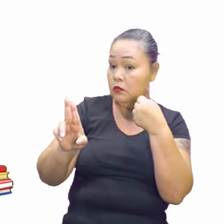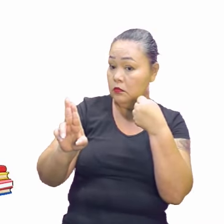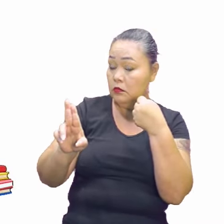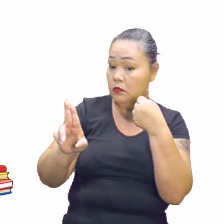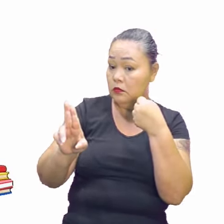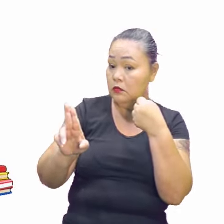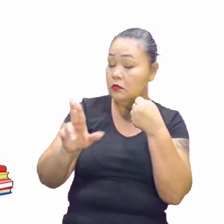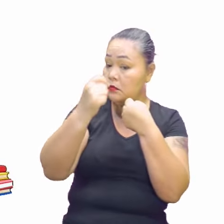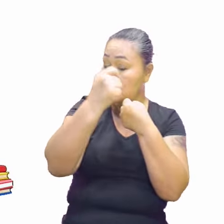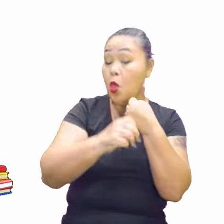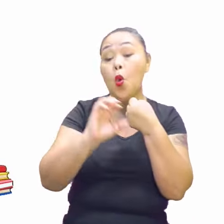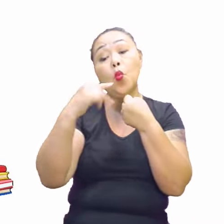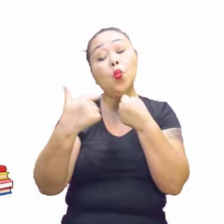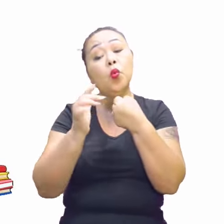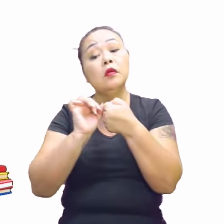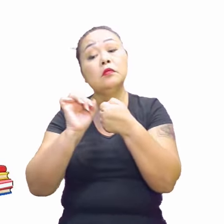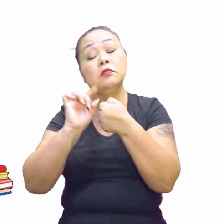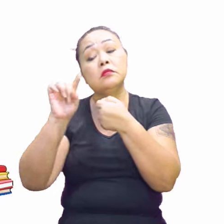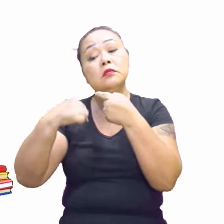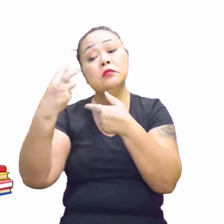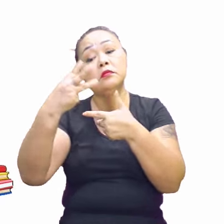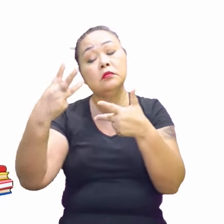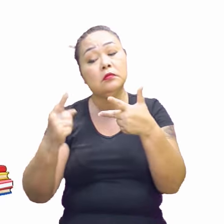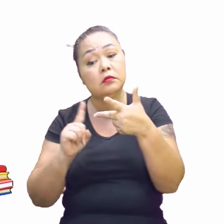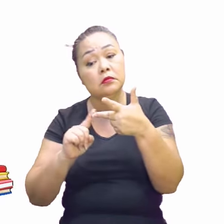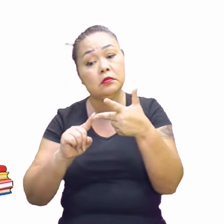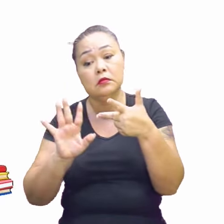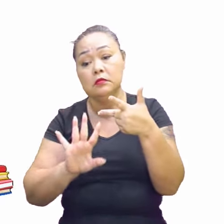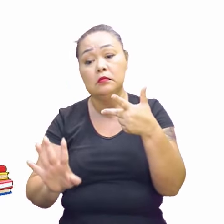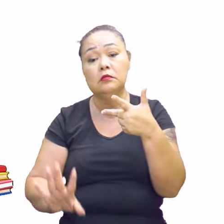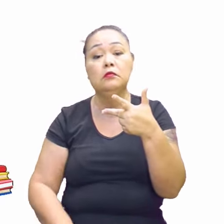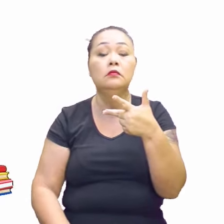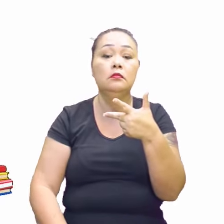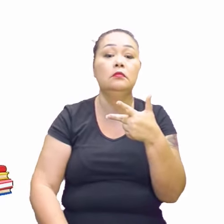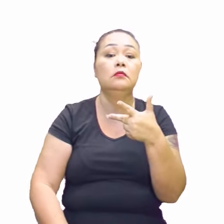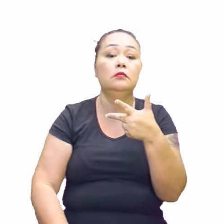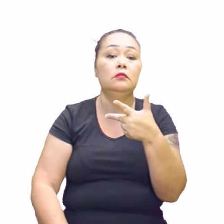da pessoal ou vai para a terceira pessoa.